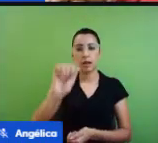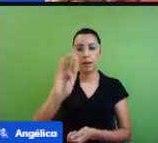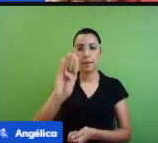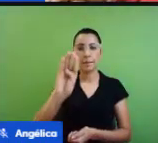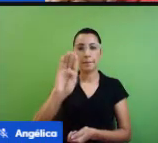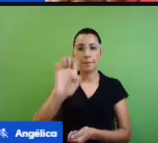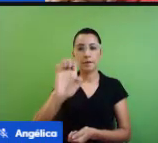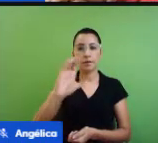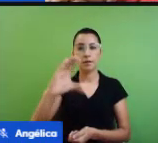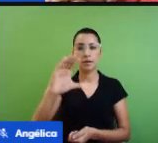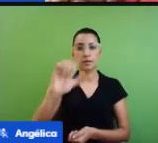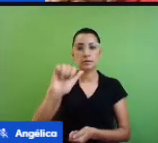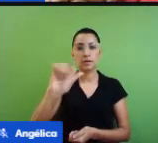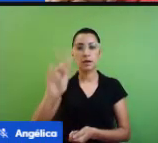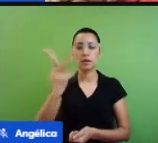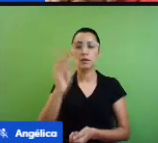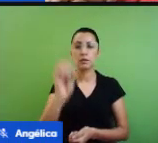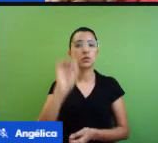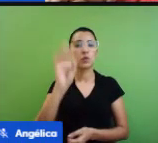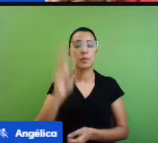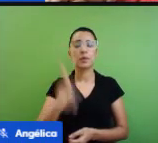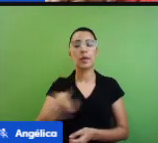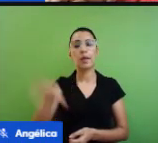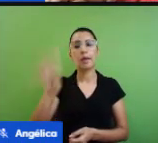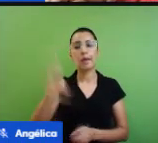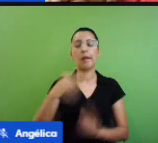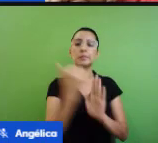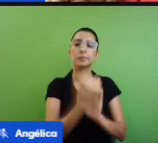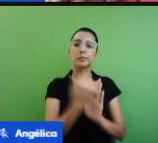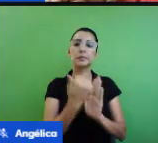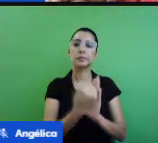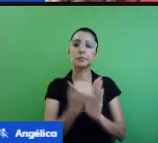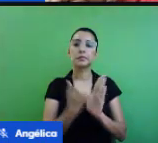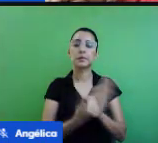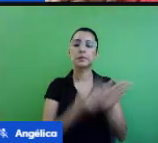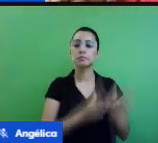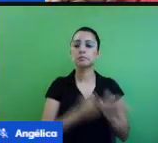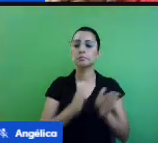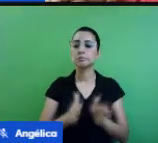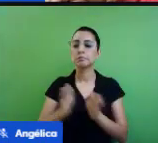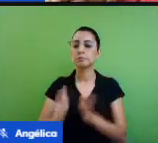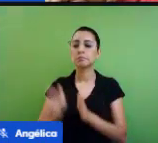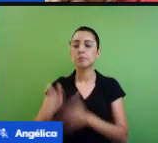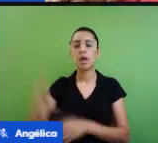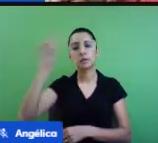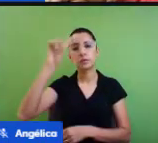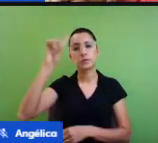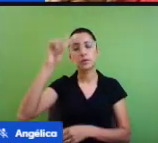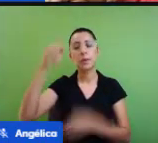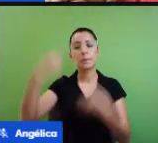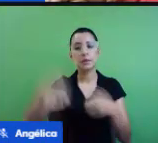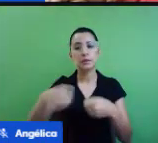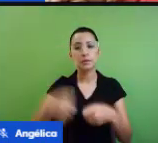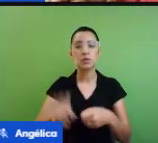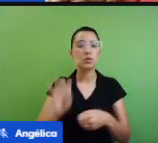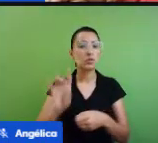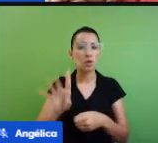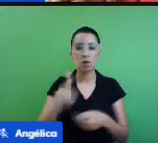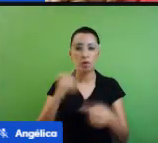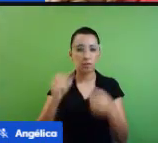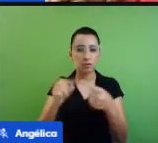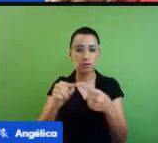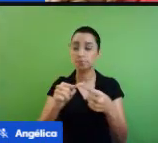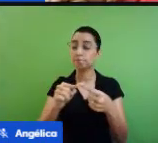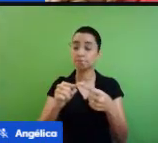rotina, que todos os dias o menino abre o caderno e ele precisa fazer o cabeçalho? Não, ele tem a sua